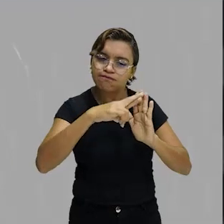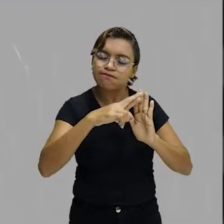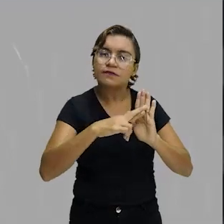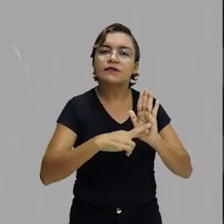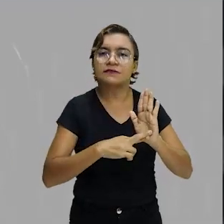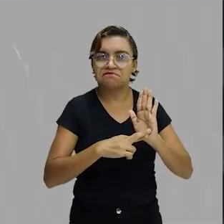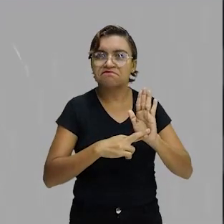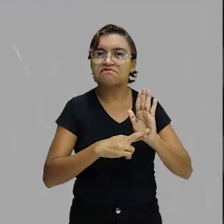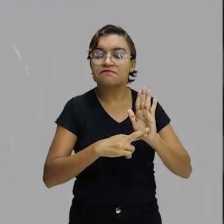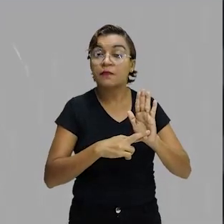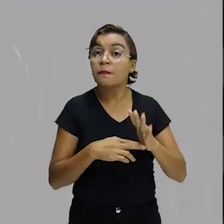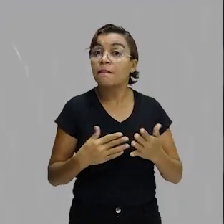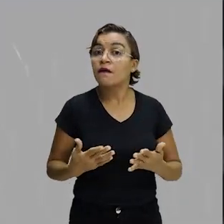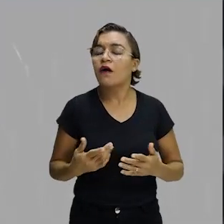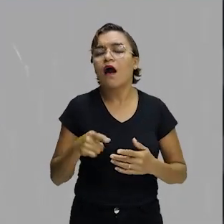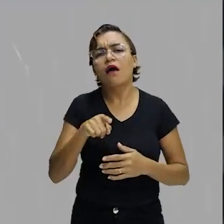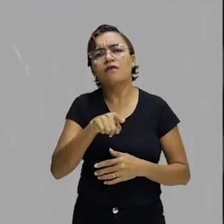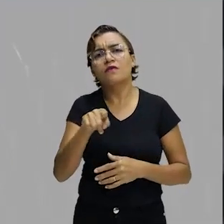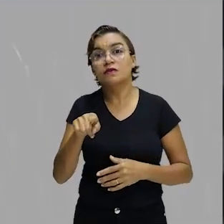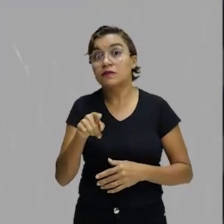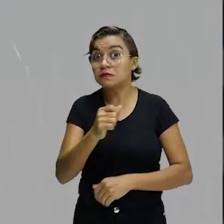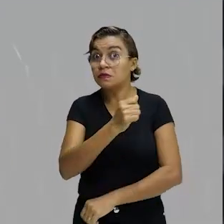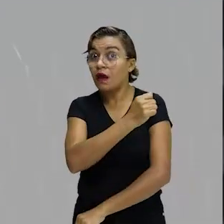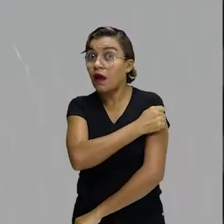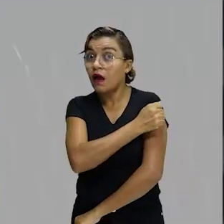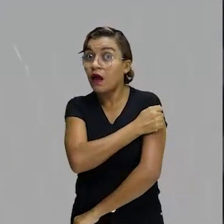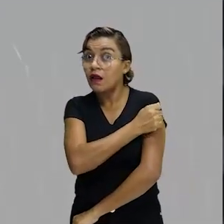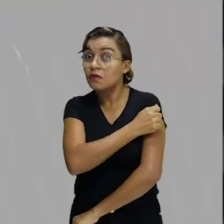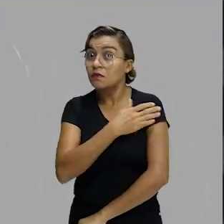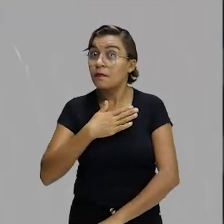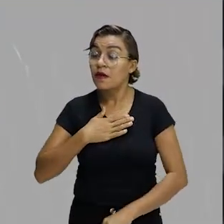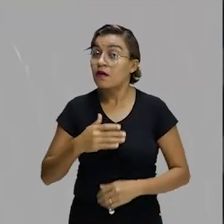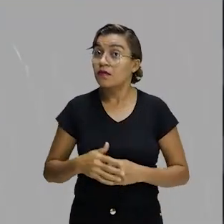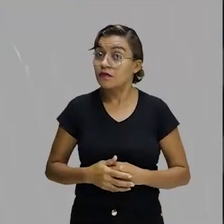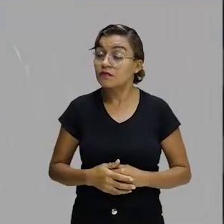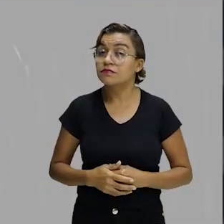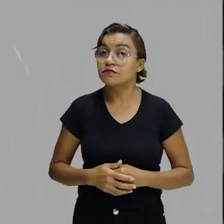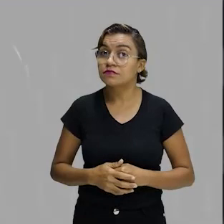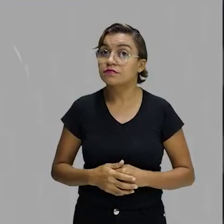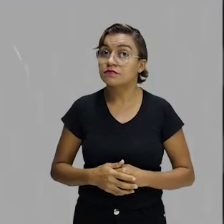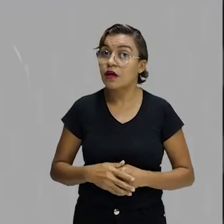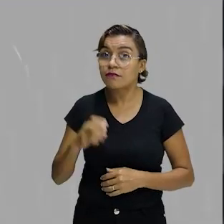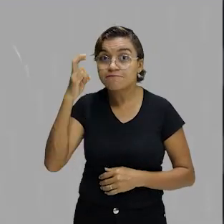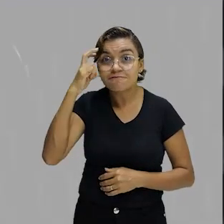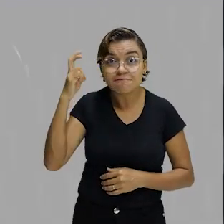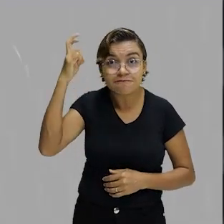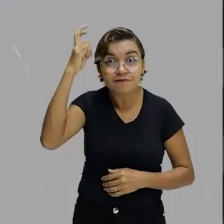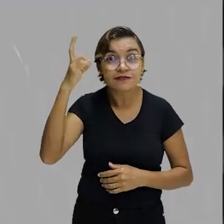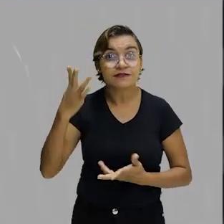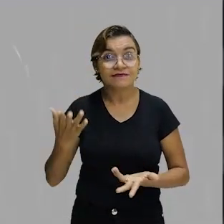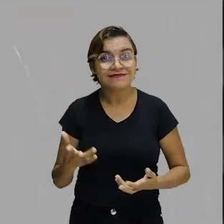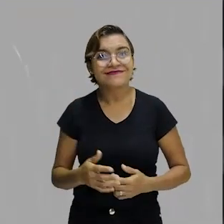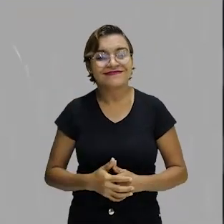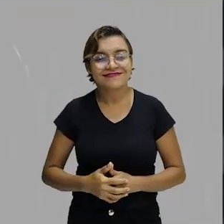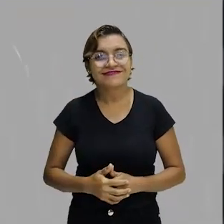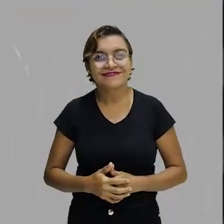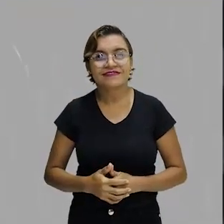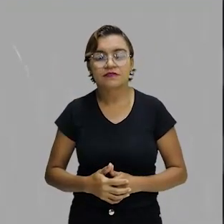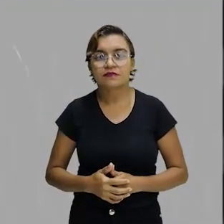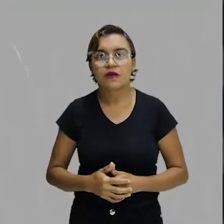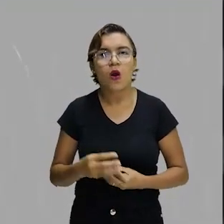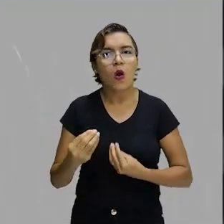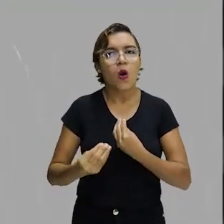isto? Então, olha, vocês são meus alunos. Aluno de André Luiz é uma pessoa perspicaz. Eu não